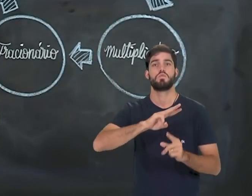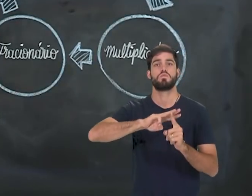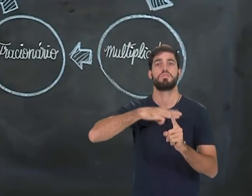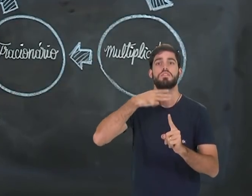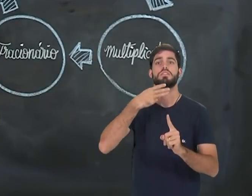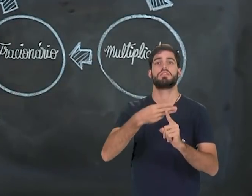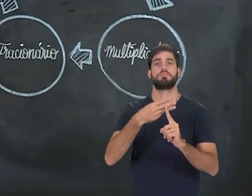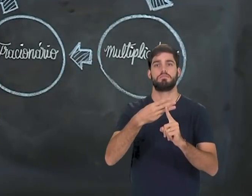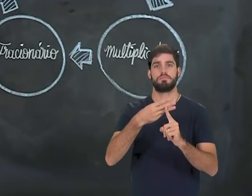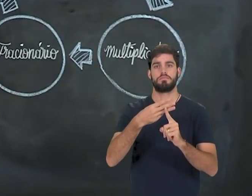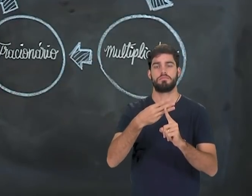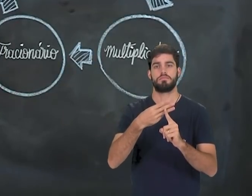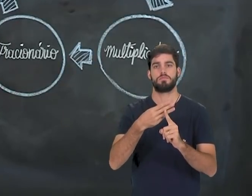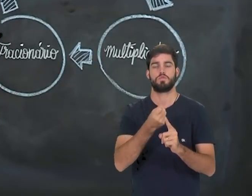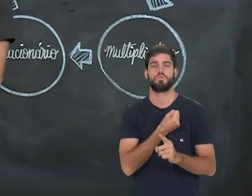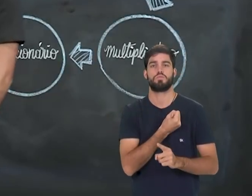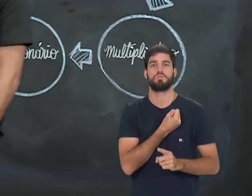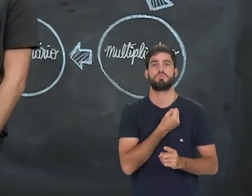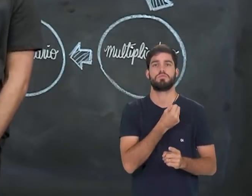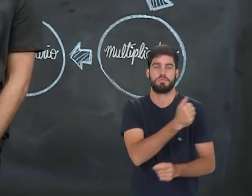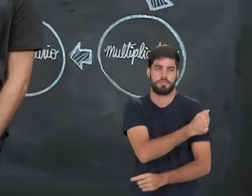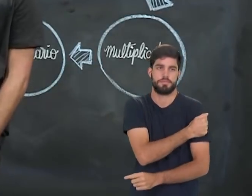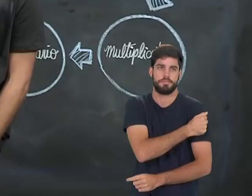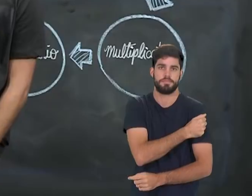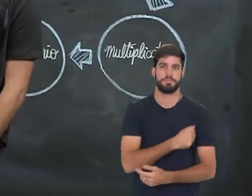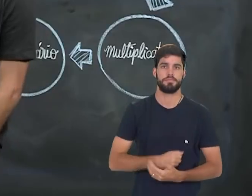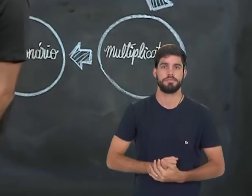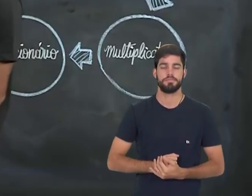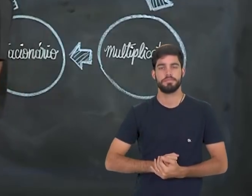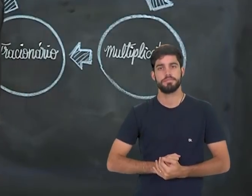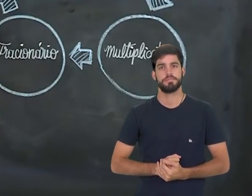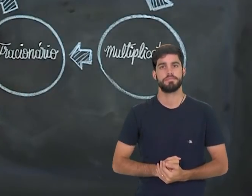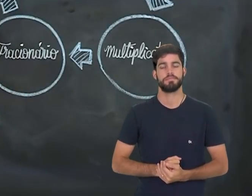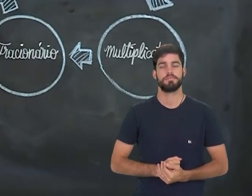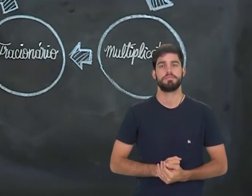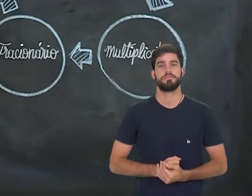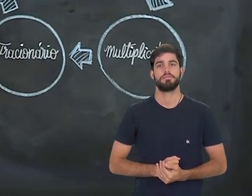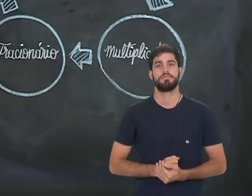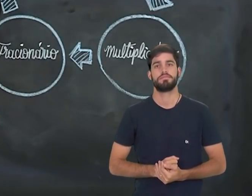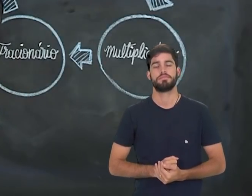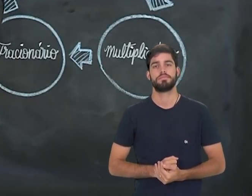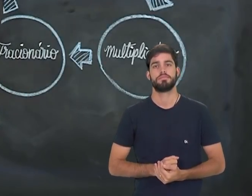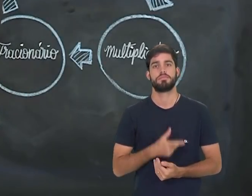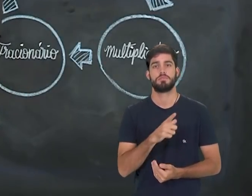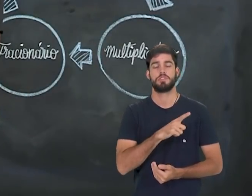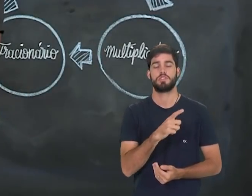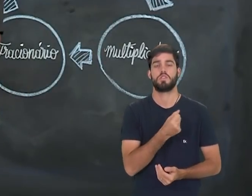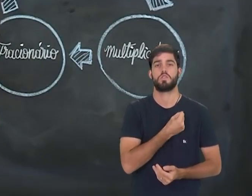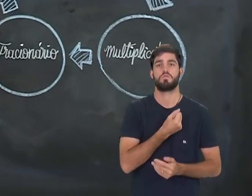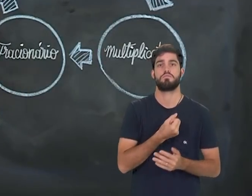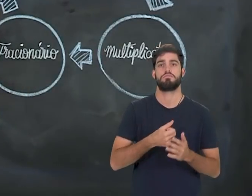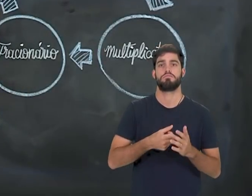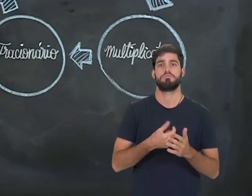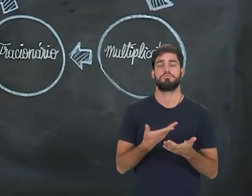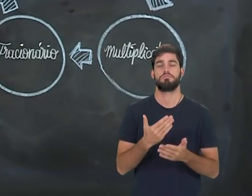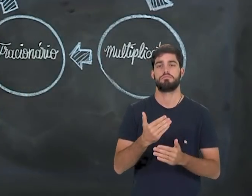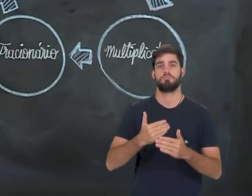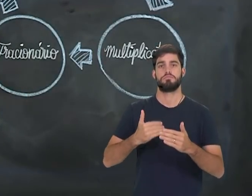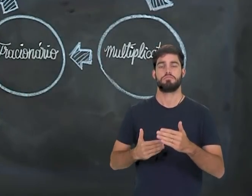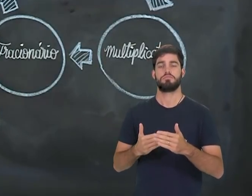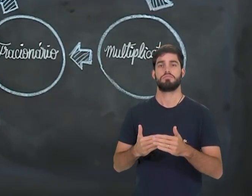dar a ideia de quantidade de 3, mas é marcado pelo numeral multiplicativo triplo. Ou seja, havia um número anterior que foi multiplicado por